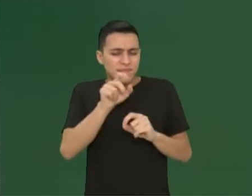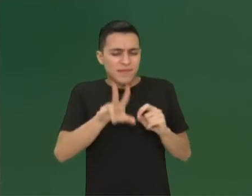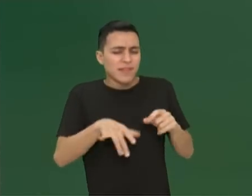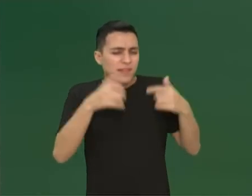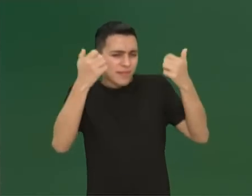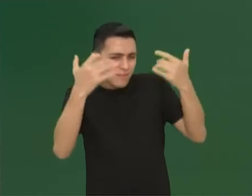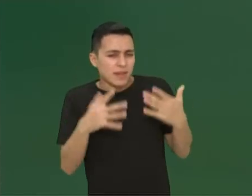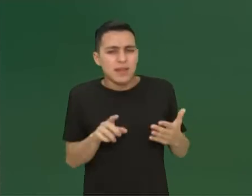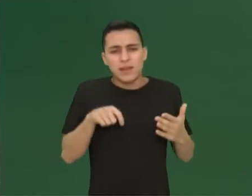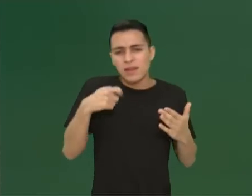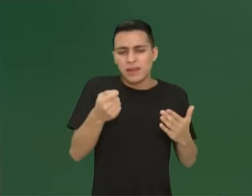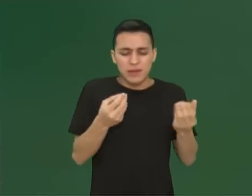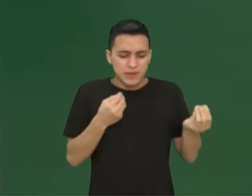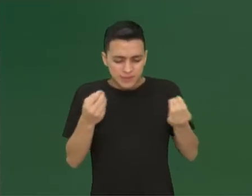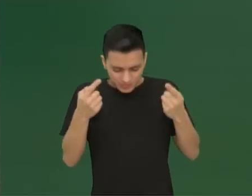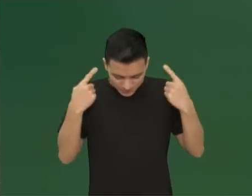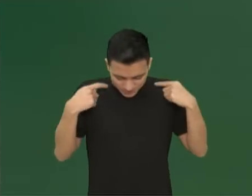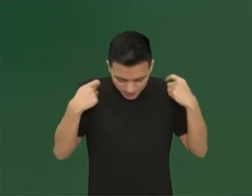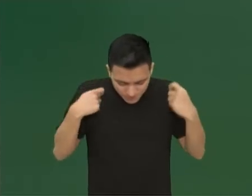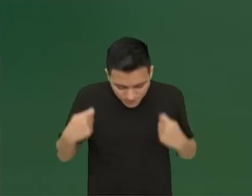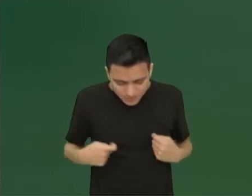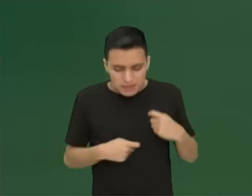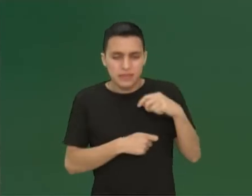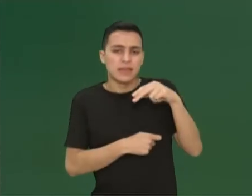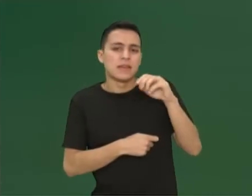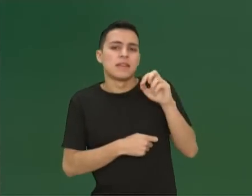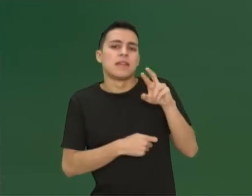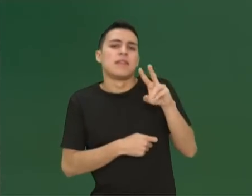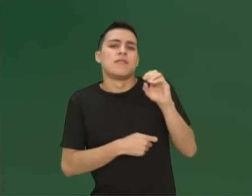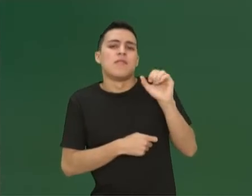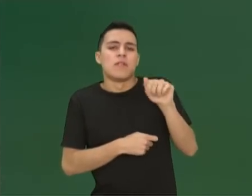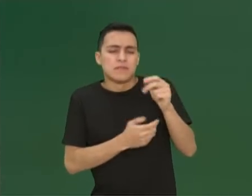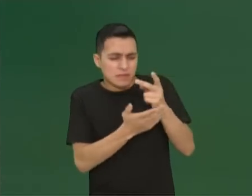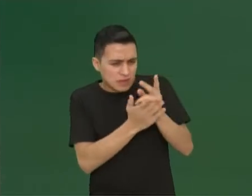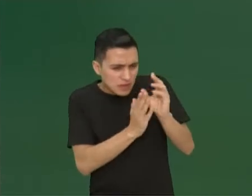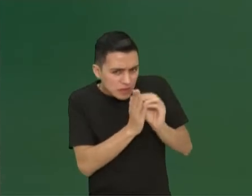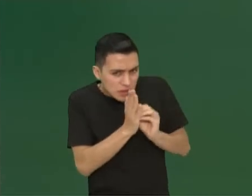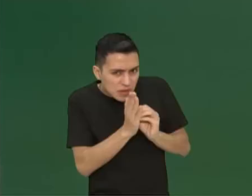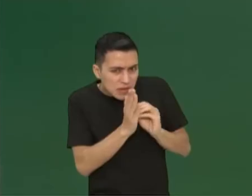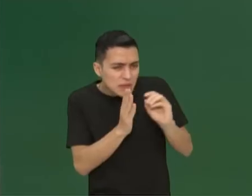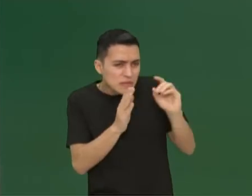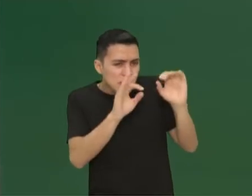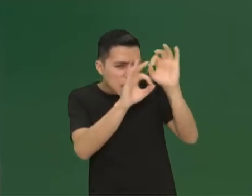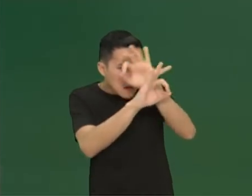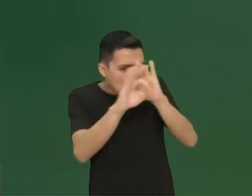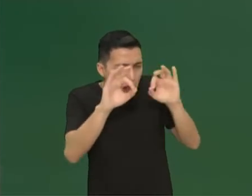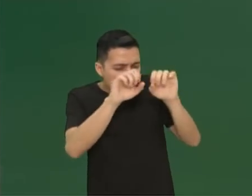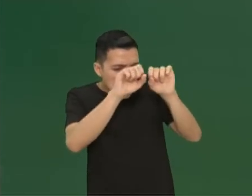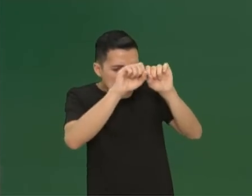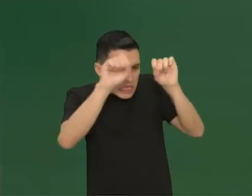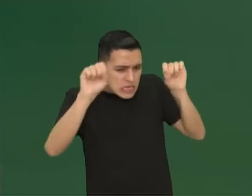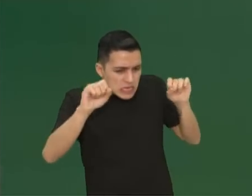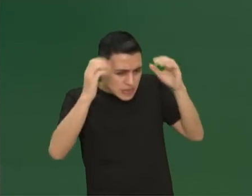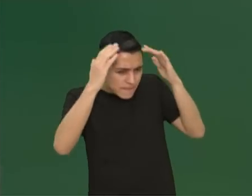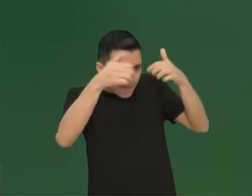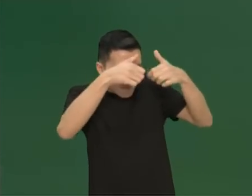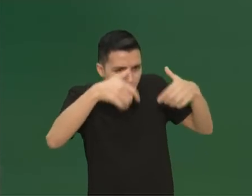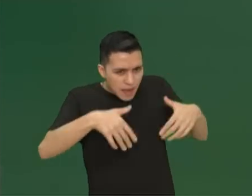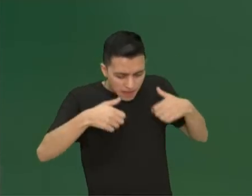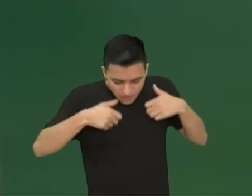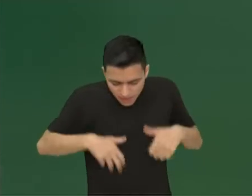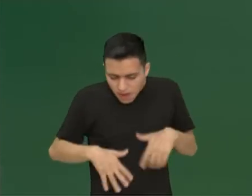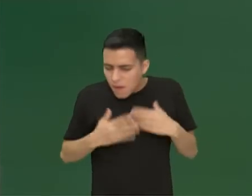de coordenação nervosa. Ainda estamos falando de sistema nervoso, Fabiano? Com certeza. Vocês